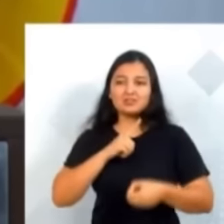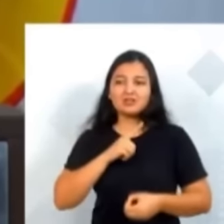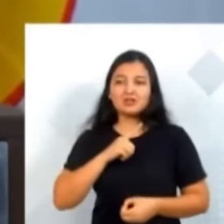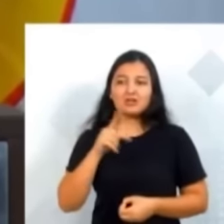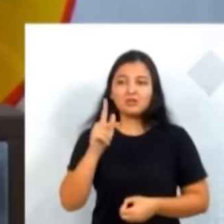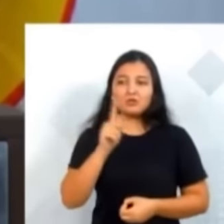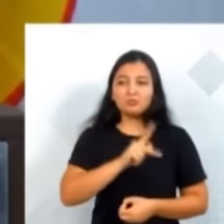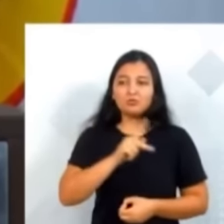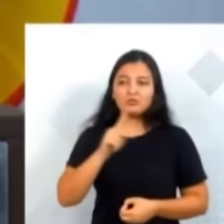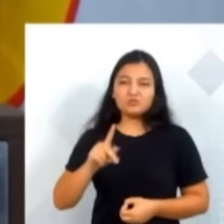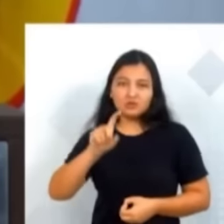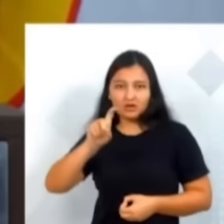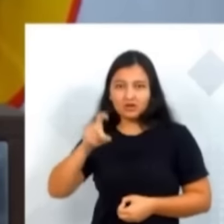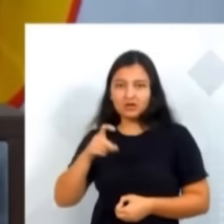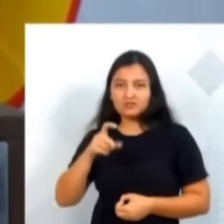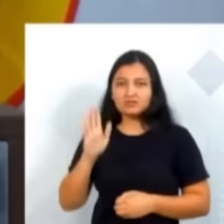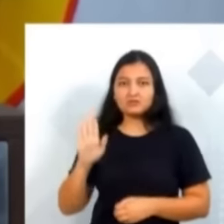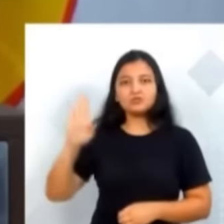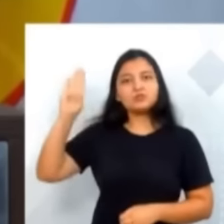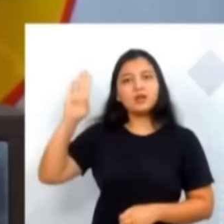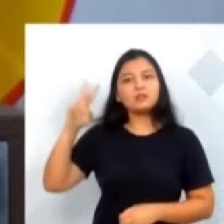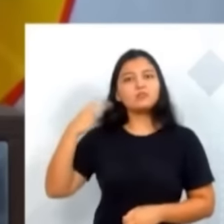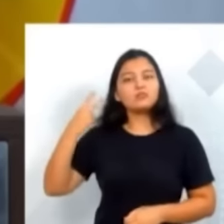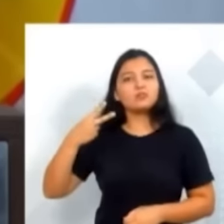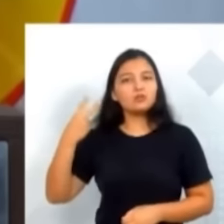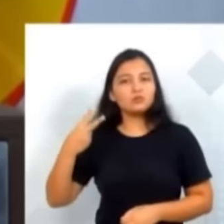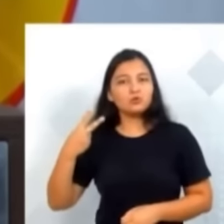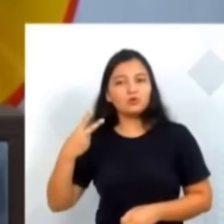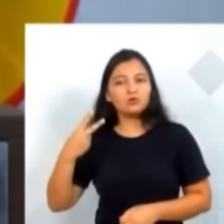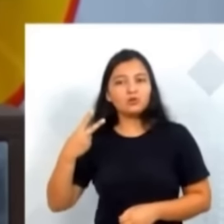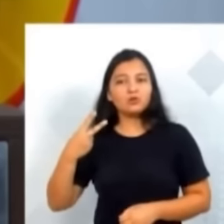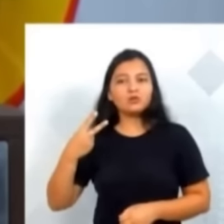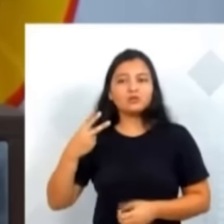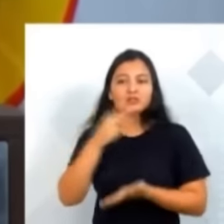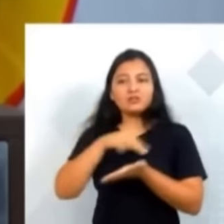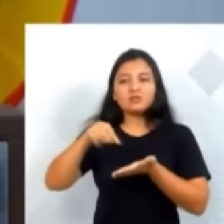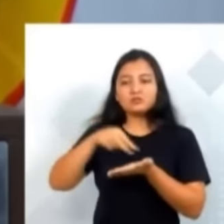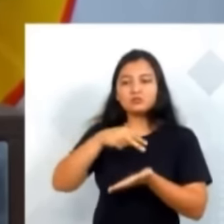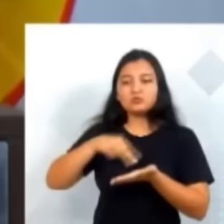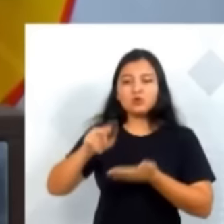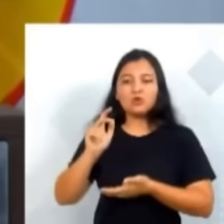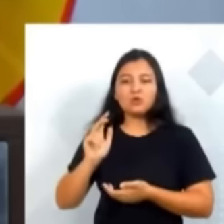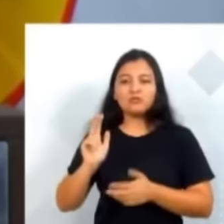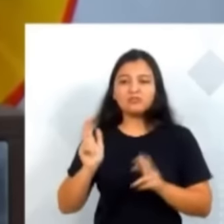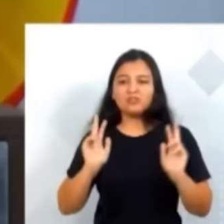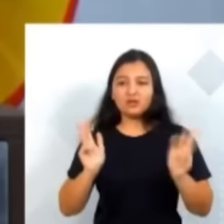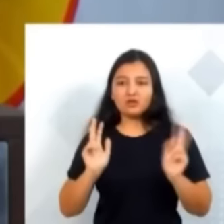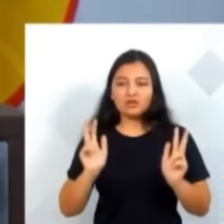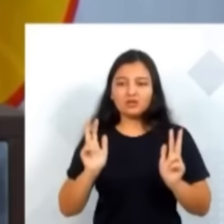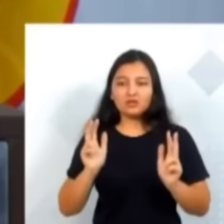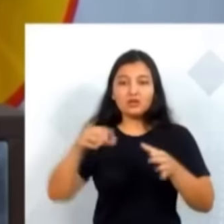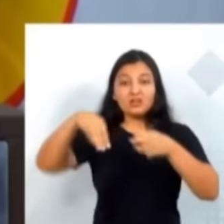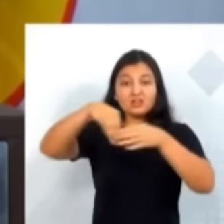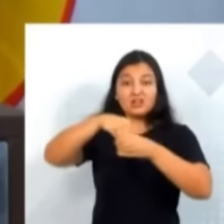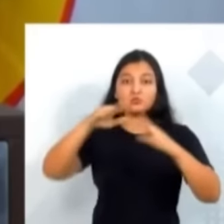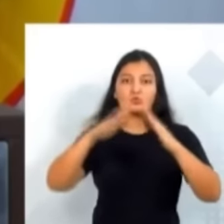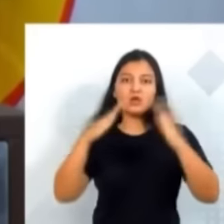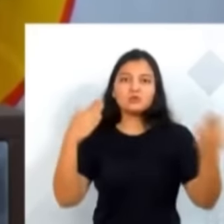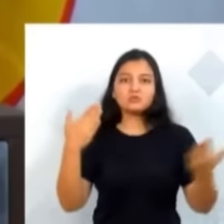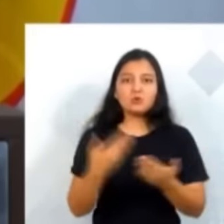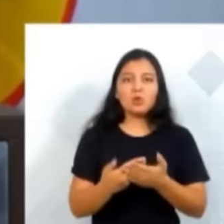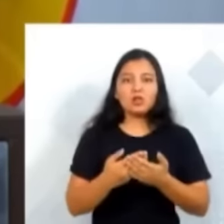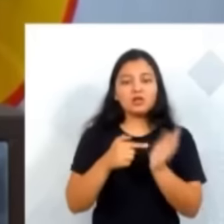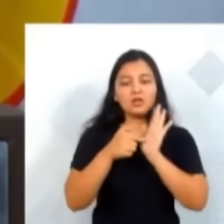professora ex-candidata a vereadora de um partido de esquerda, que dançou funk no chão de uma sala de aula de ensino público e que mostrou